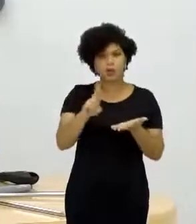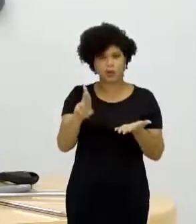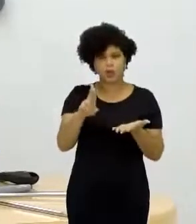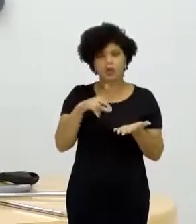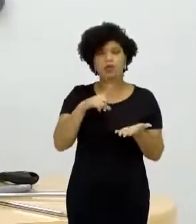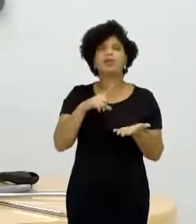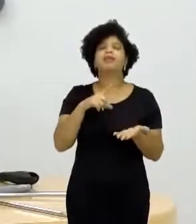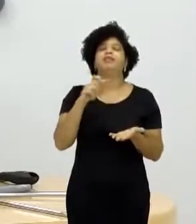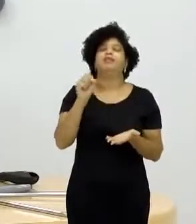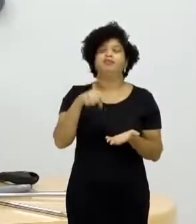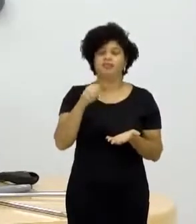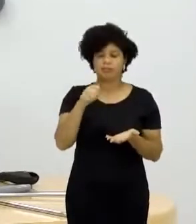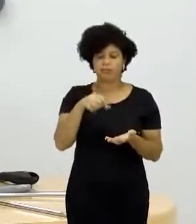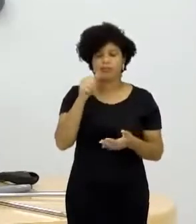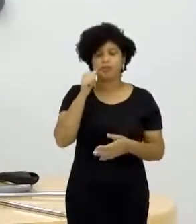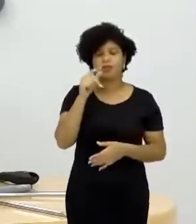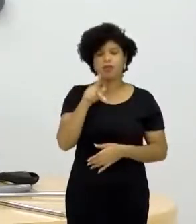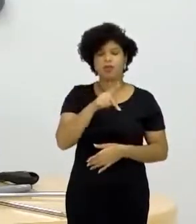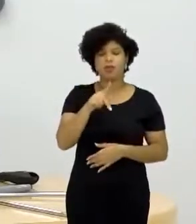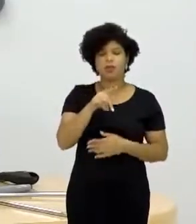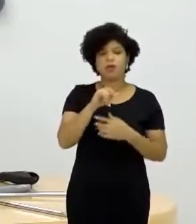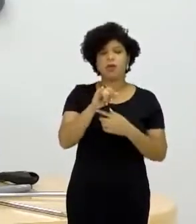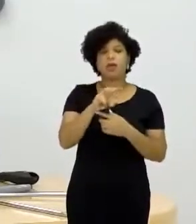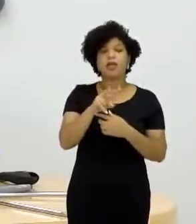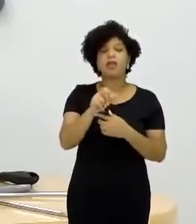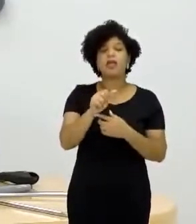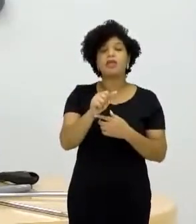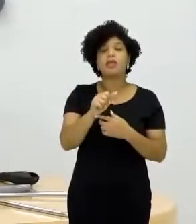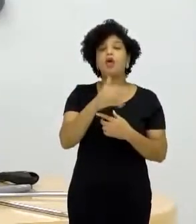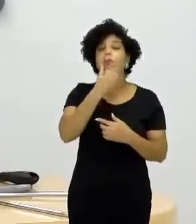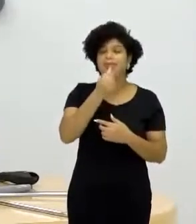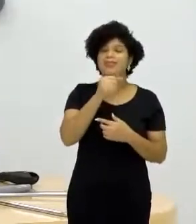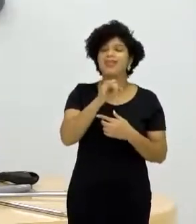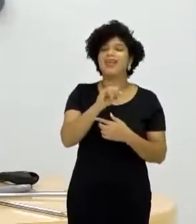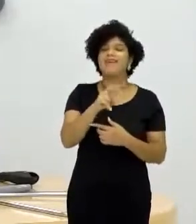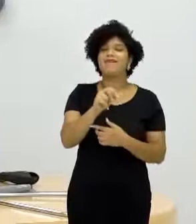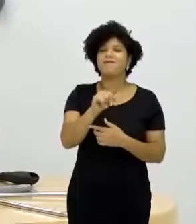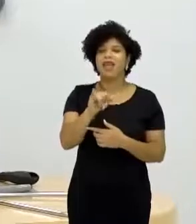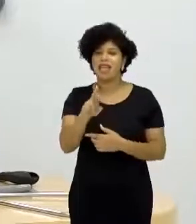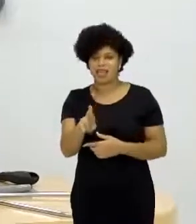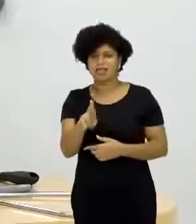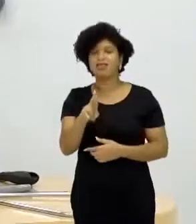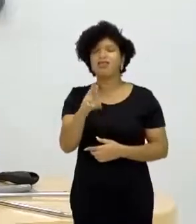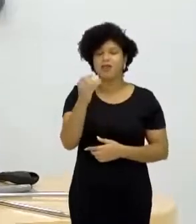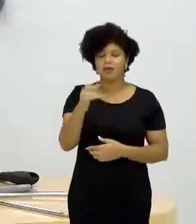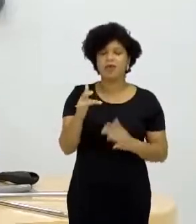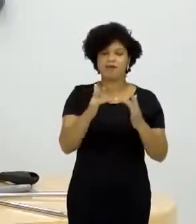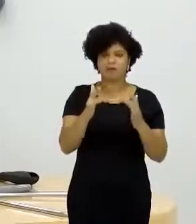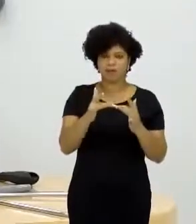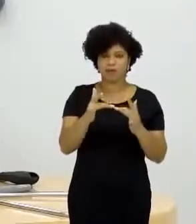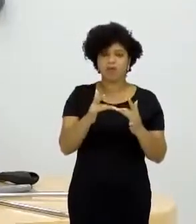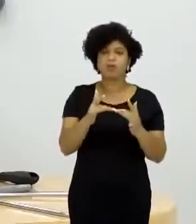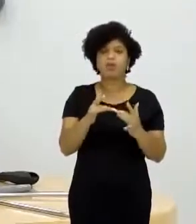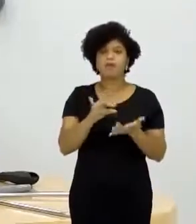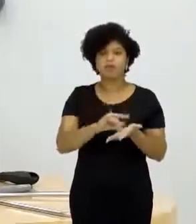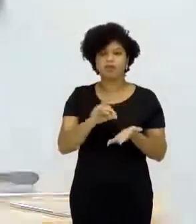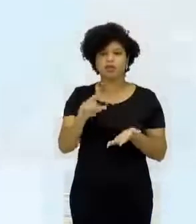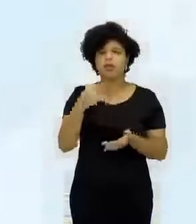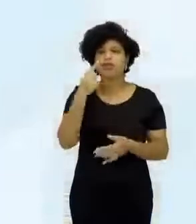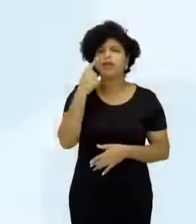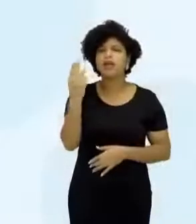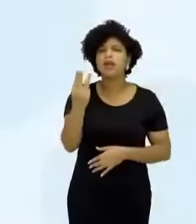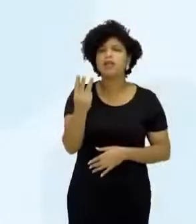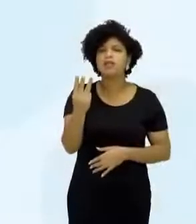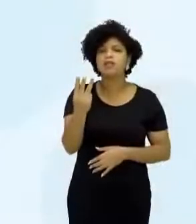professor Divaldo aqui. E a professora Ivaí falou, o professor Ivaí falou, é deslocamento de ar. Tá certinho, pessoal? Realidade. Vamos ver a terceira aí, vamos